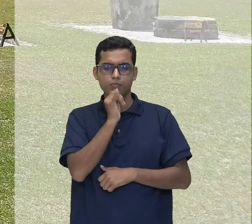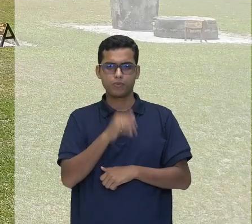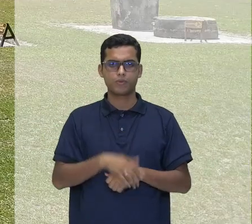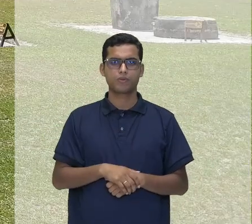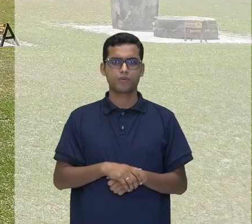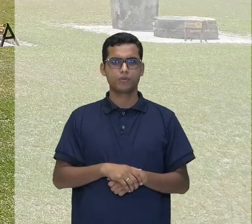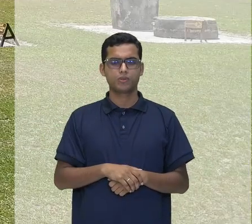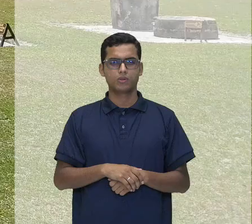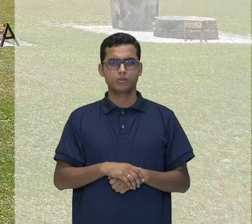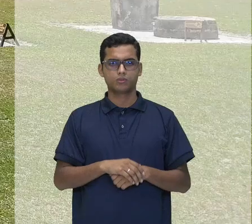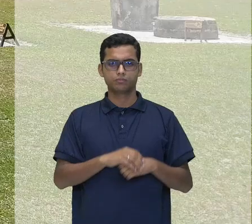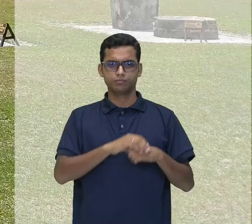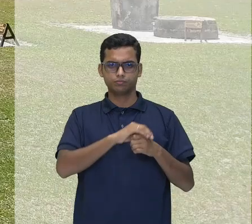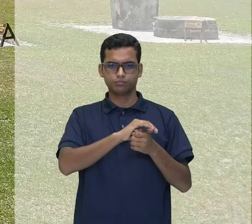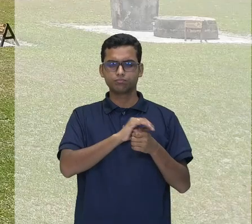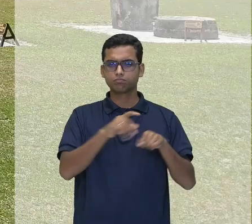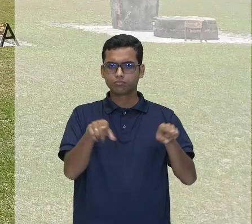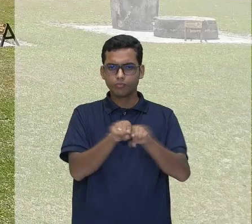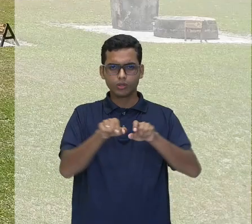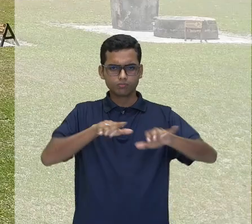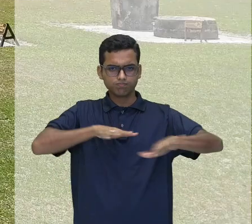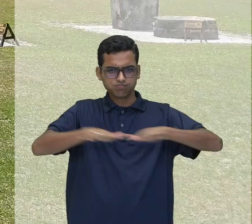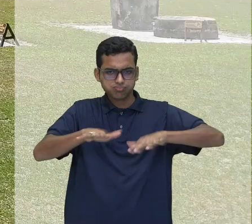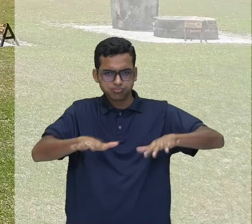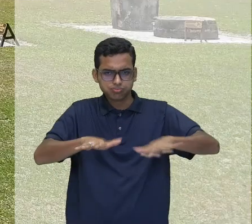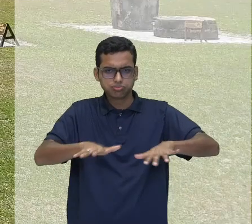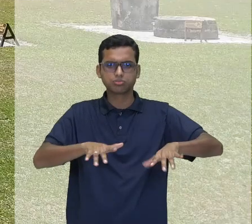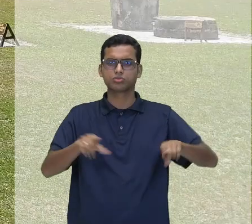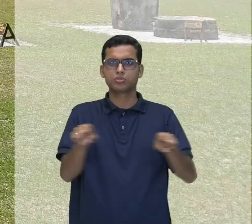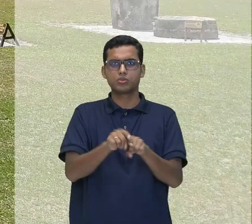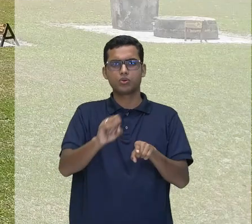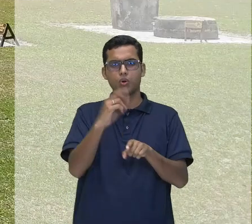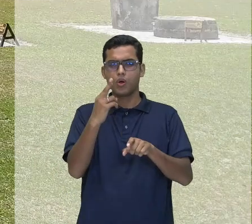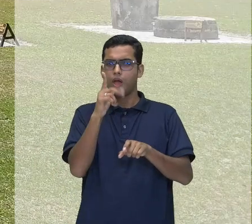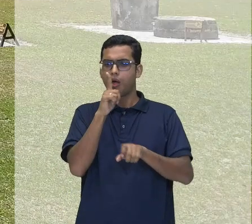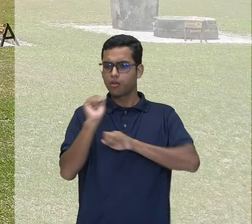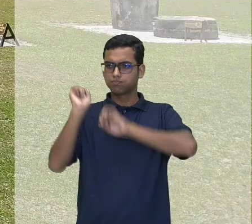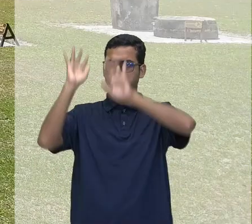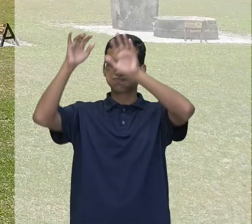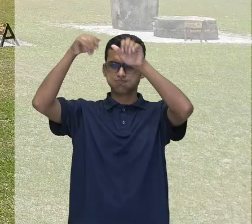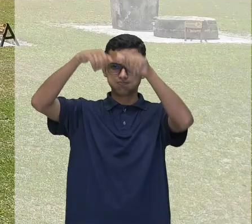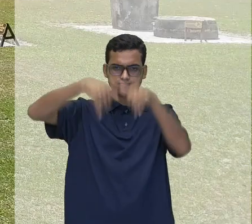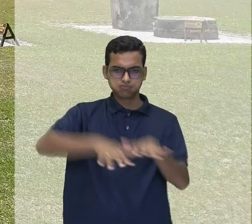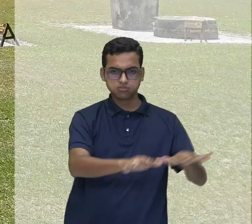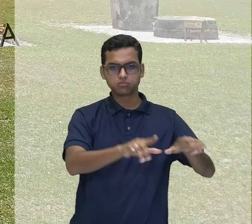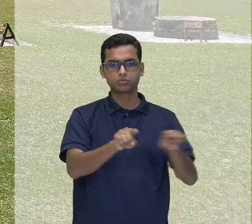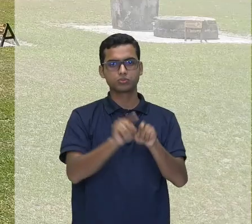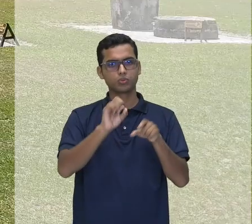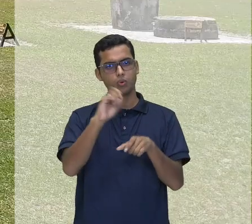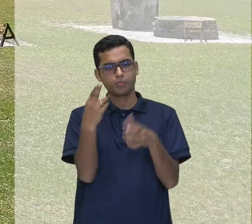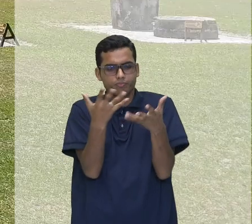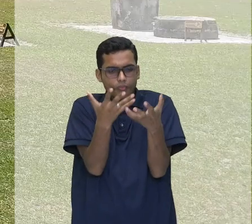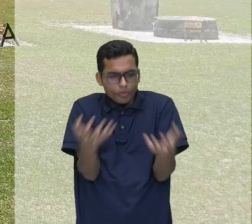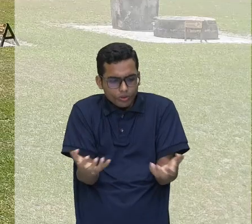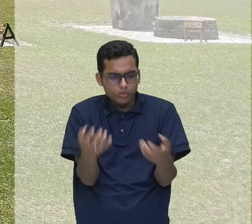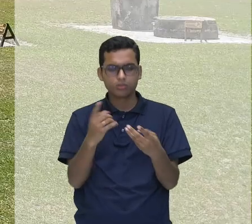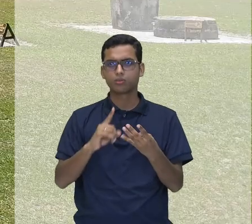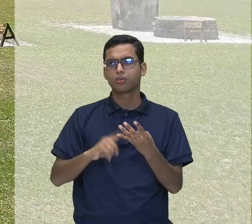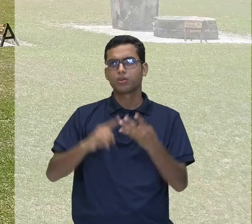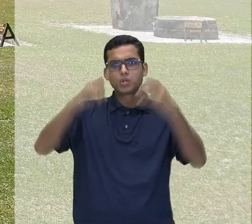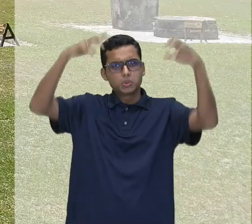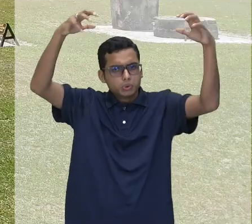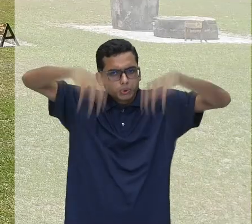com terremotos, com tufões, né, com chuvas intensas ou com uma seca extrema, e também a presença